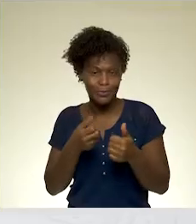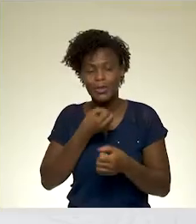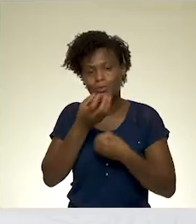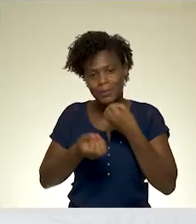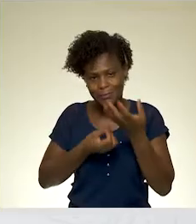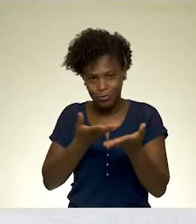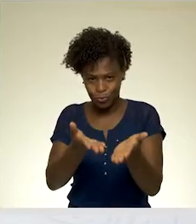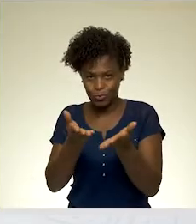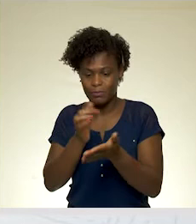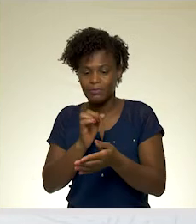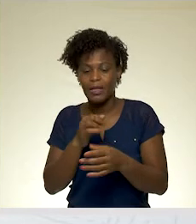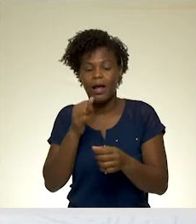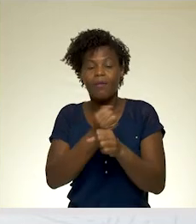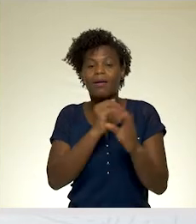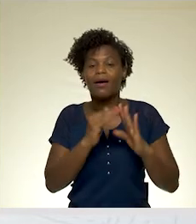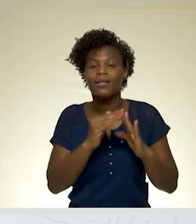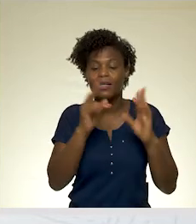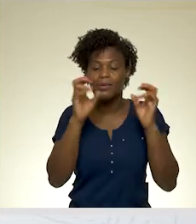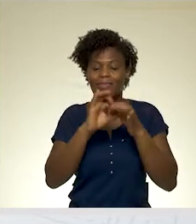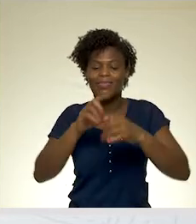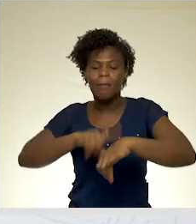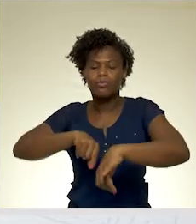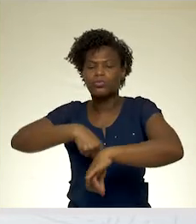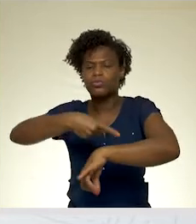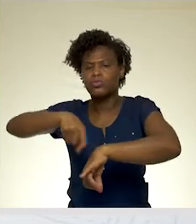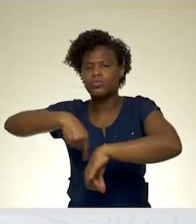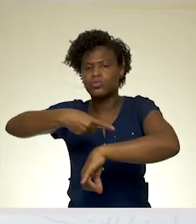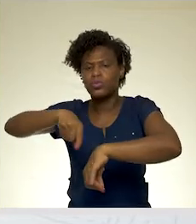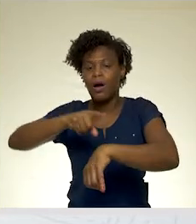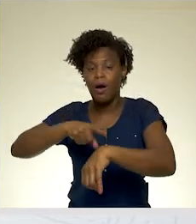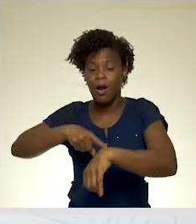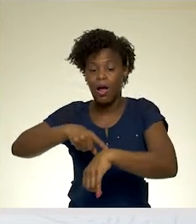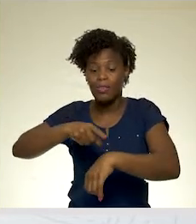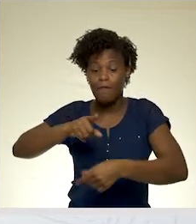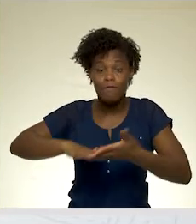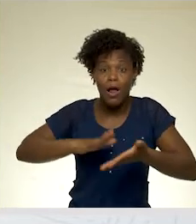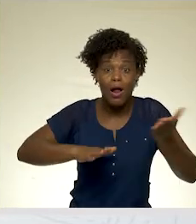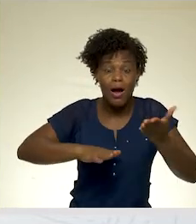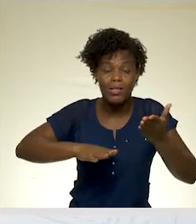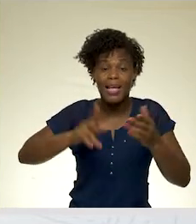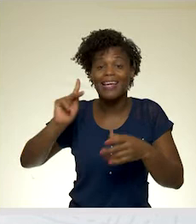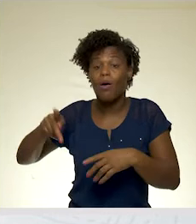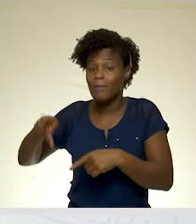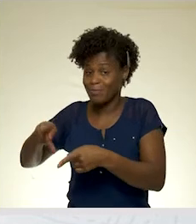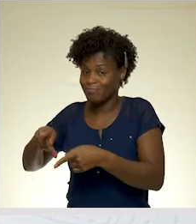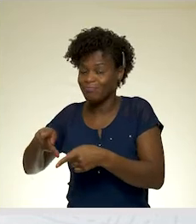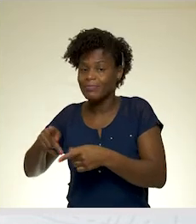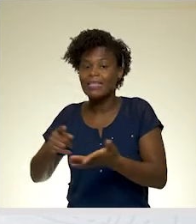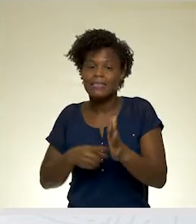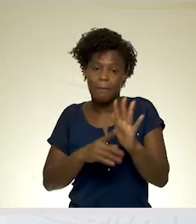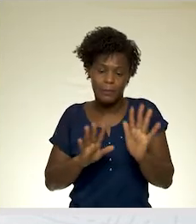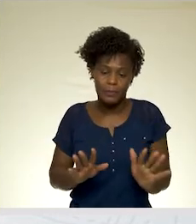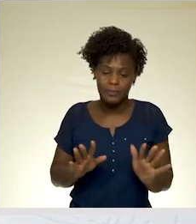desafio relaciona com tempo gasto em horas e velocidade média em quilômetro.